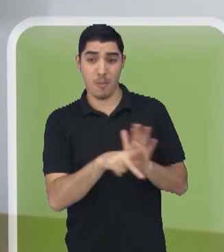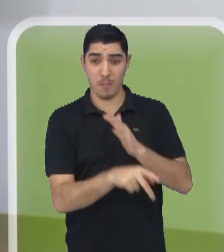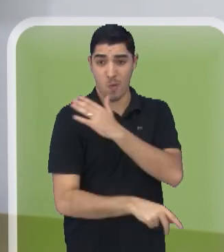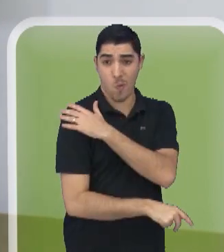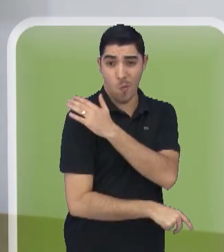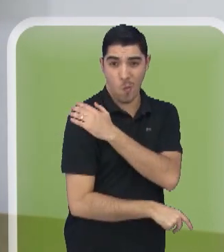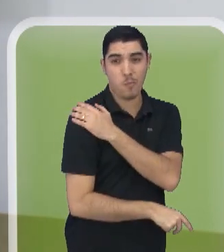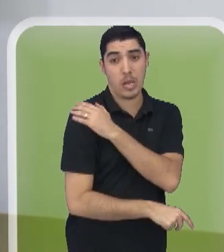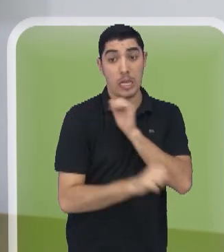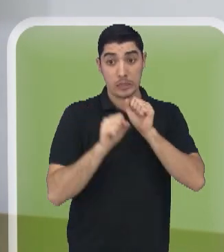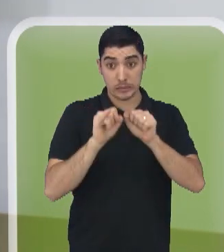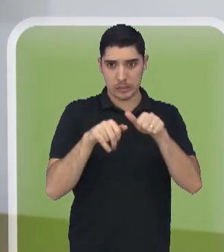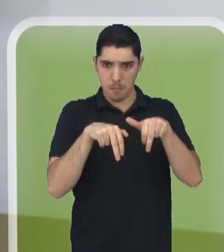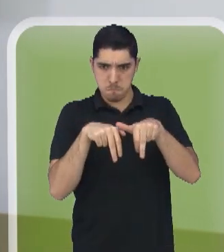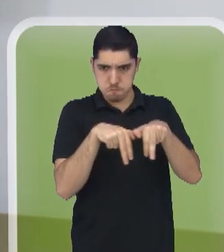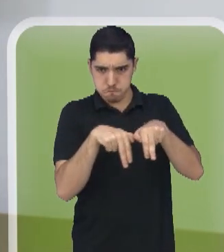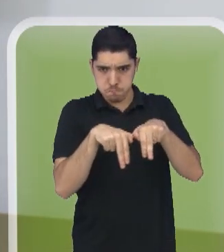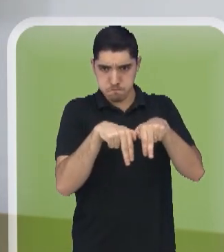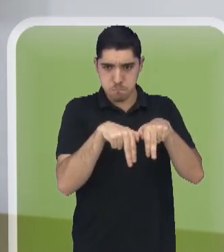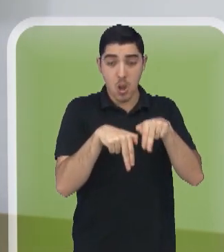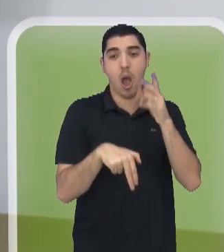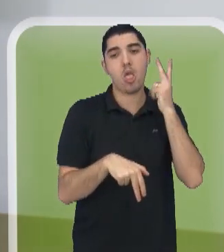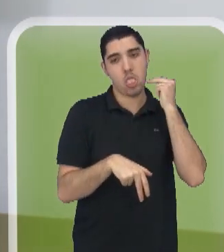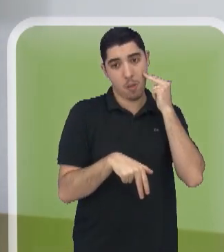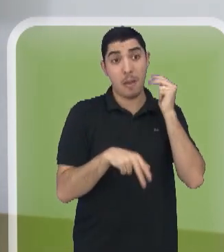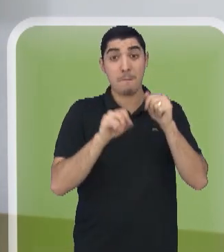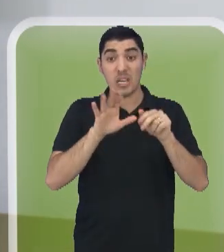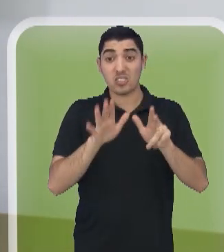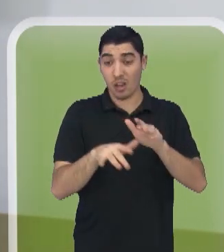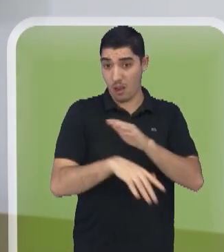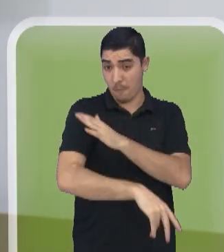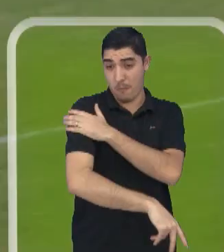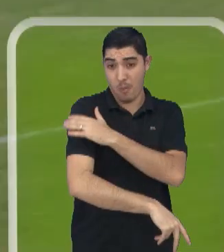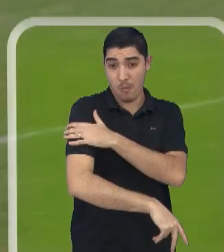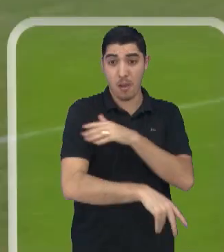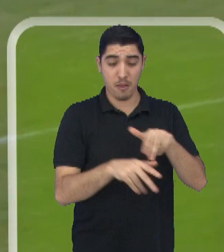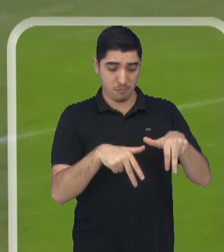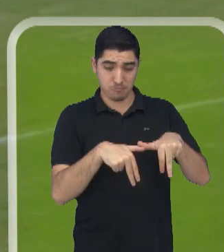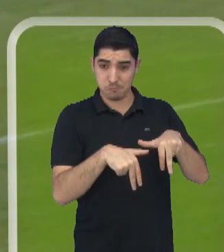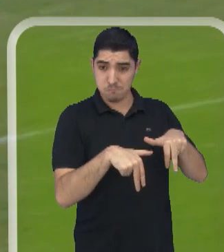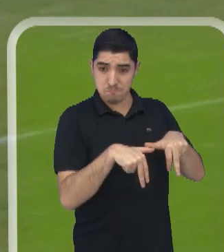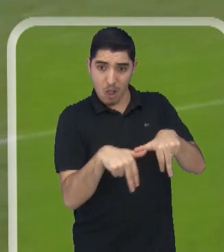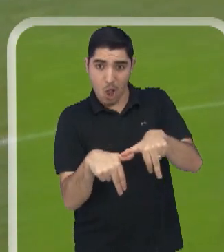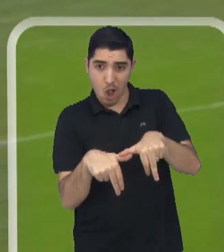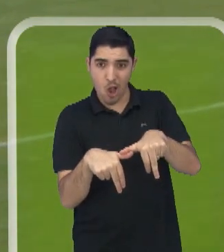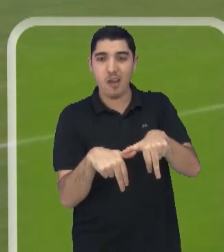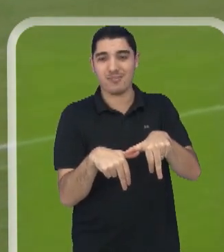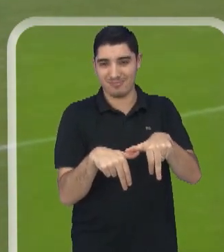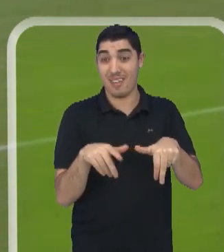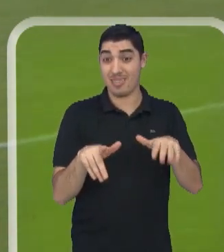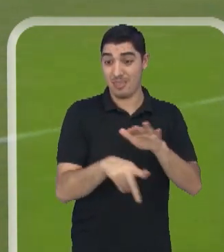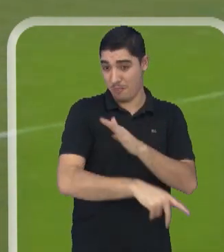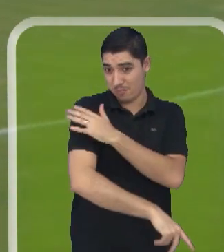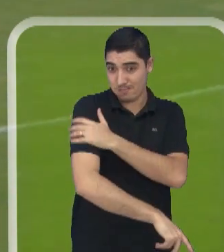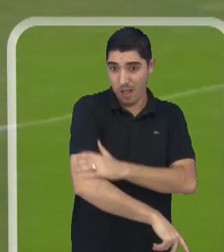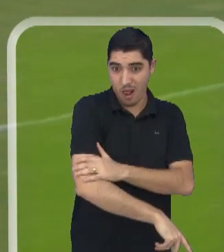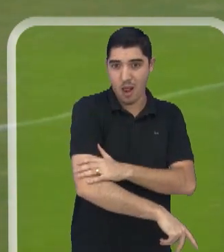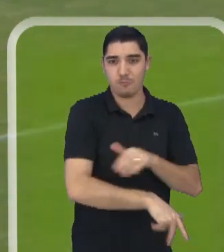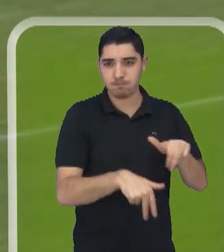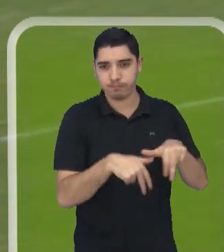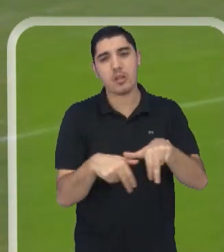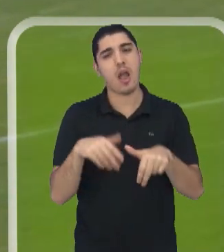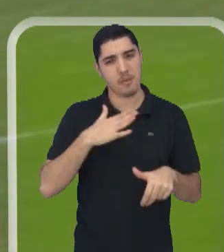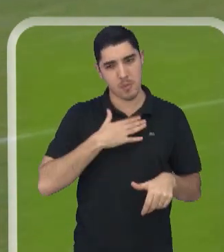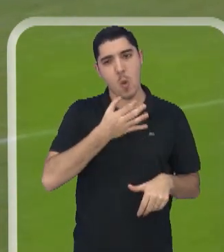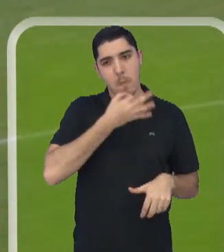a ombro, porque o Giovani já tinha tomado um pouco à frente, né? Acabou batendo um pouco nas costas. E como você falou, tem o braço dele ali, né? Então eu marcaria